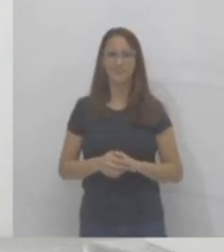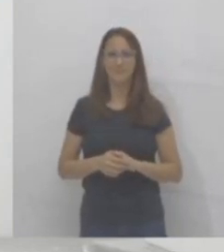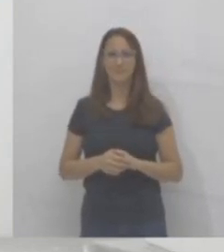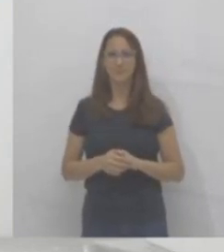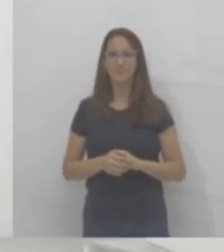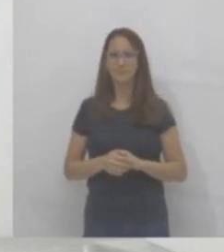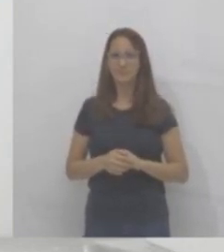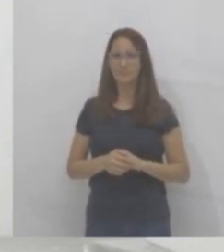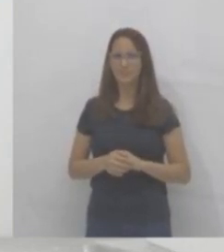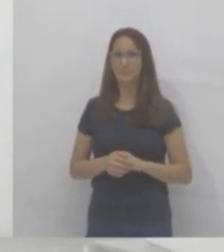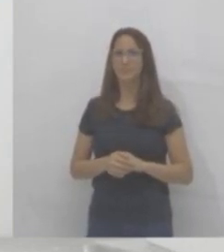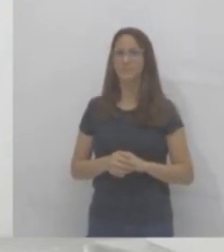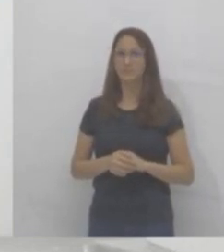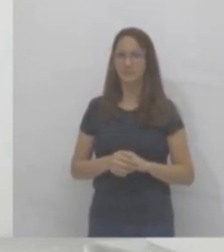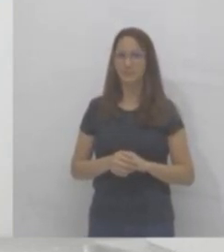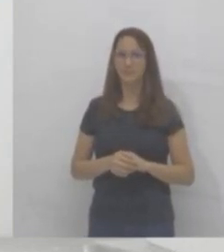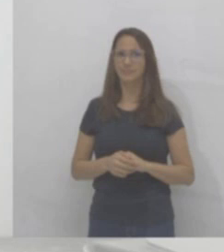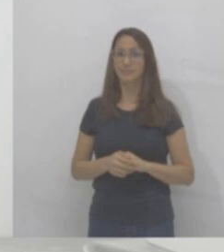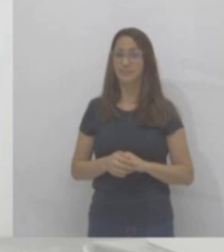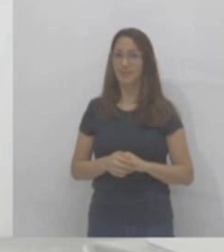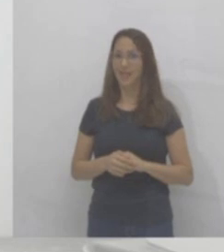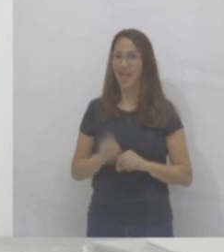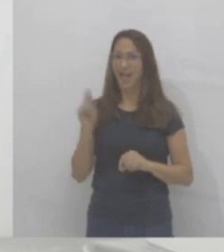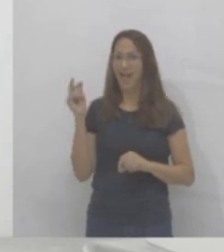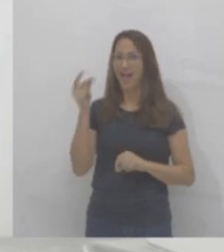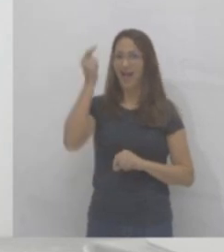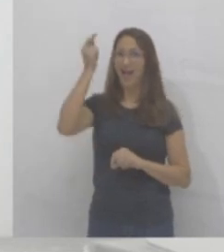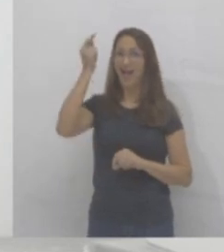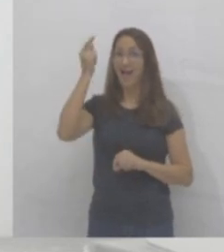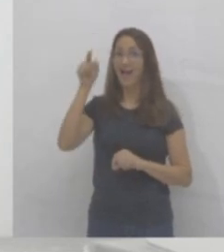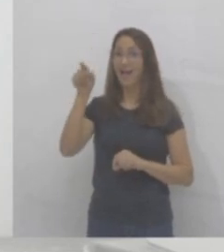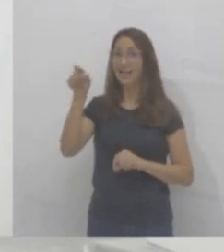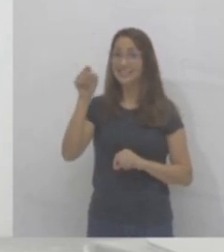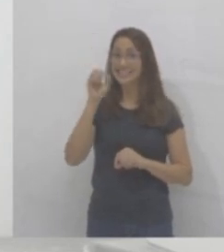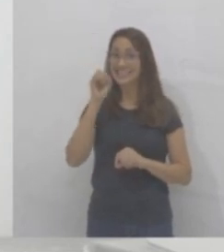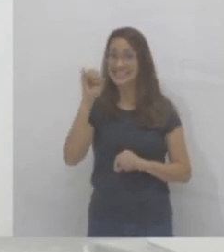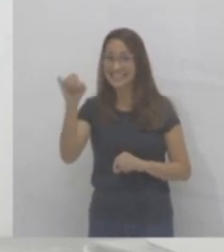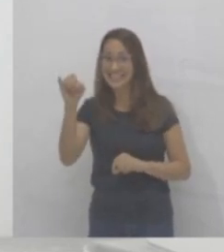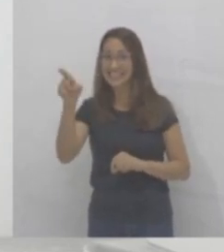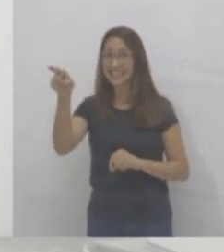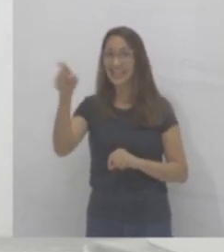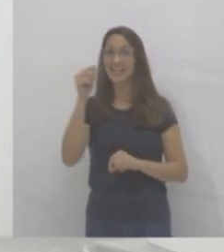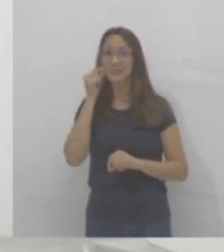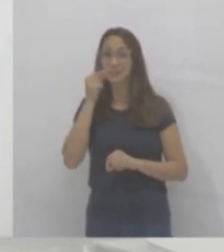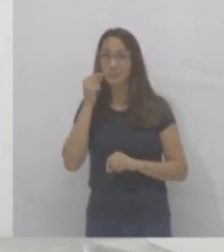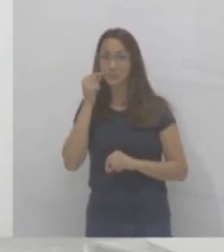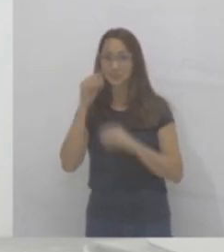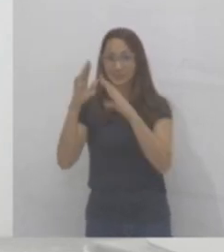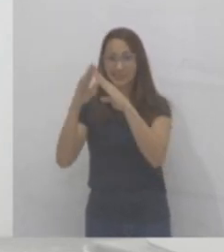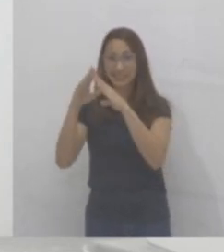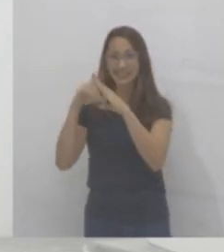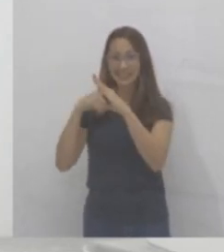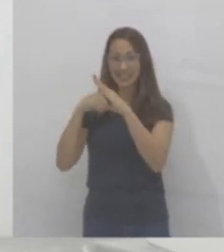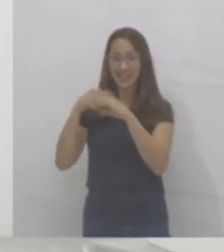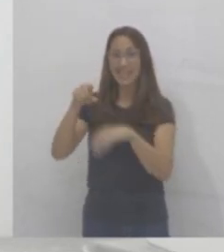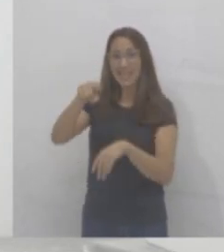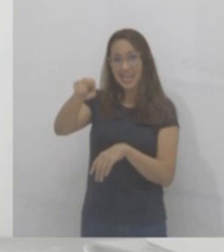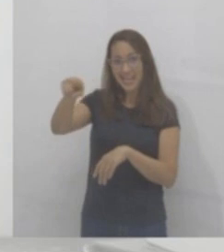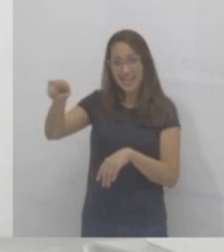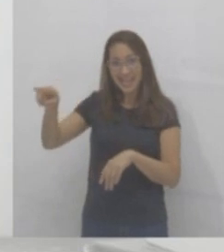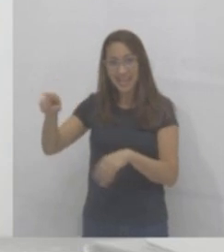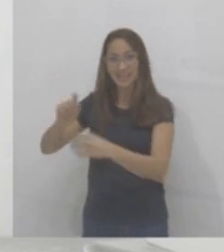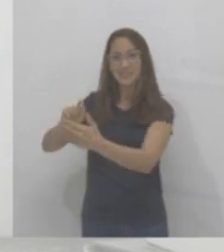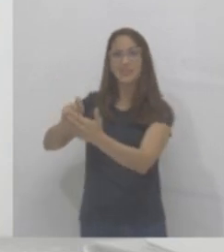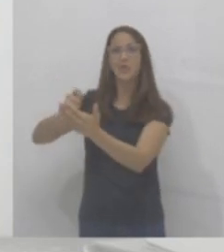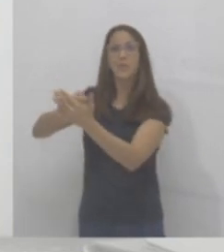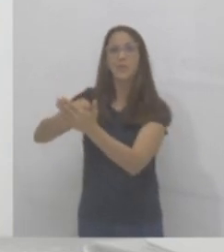ver? They will buy a cat. Olha a solução que eles pensaram. They will buy a cat. Eles vão comprar um gato. Pronto, aí comprou o